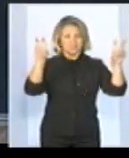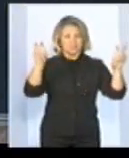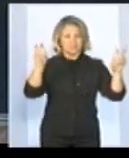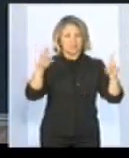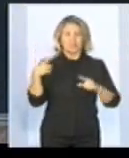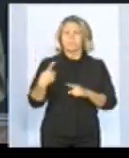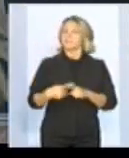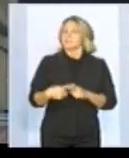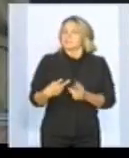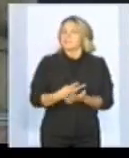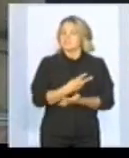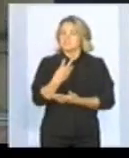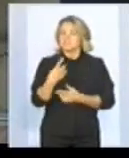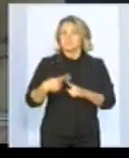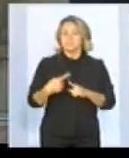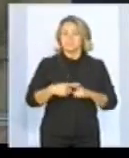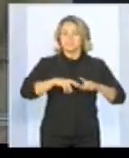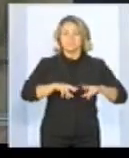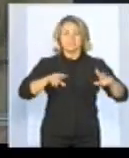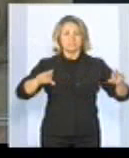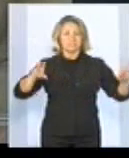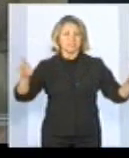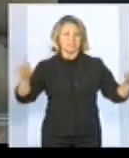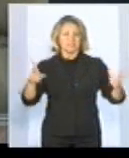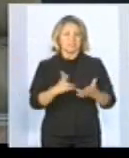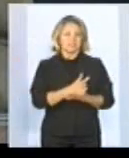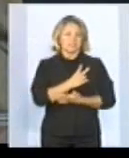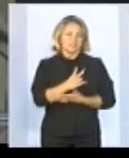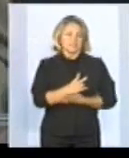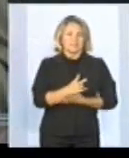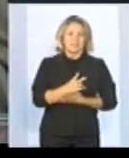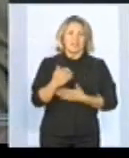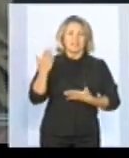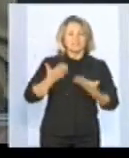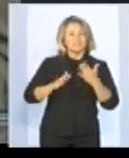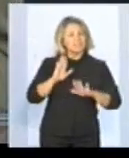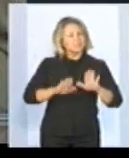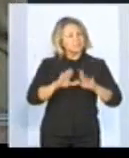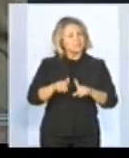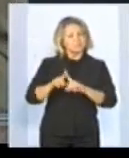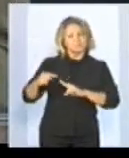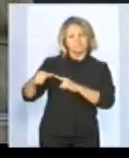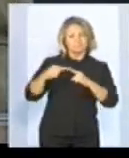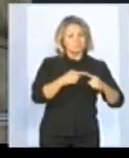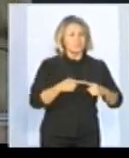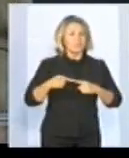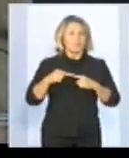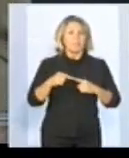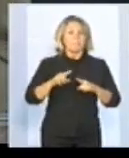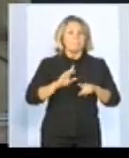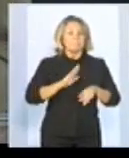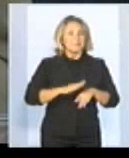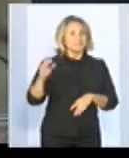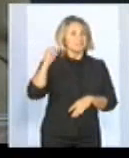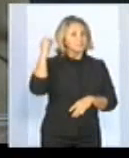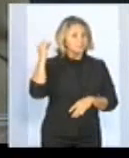Por que isso? Por que mais competição é algo relevante? Nem sempre a gente faz essa conexão, mas é importante demonstrar que o número maior de players